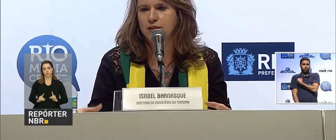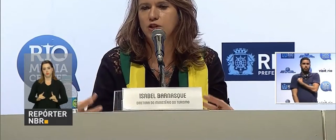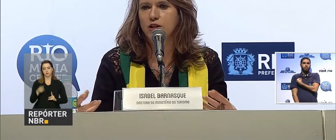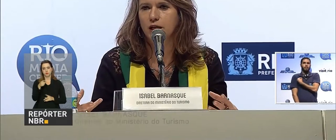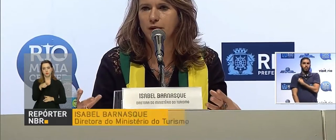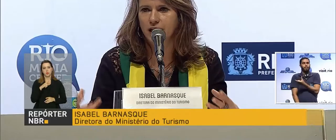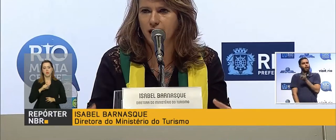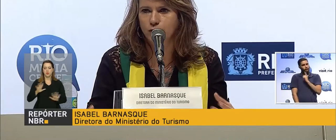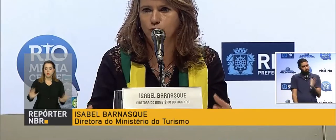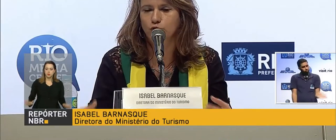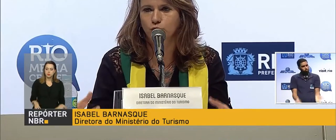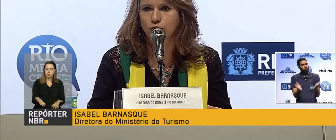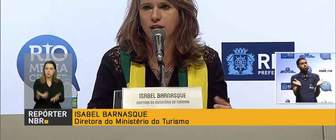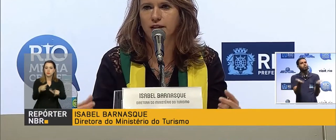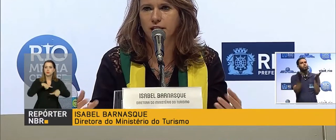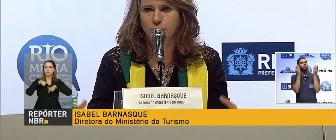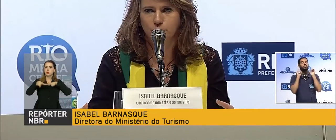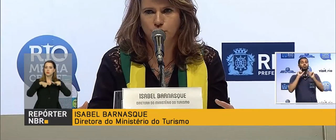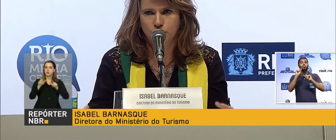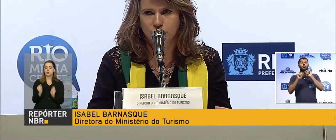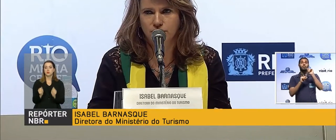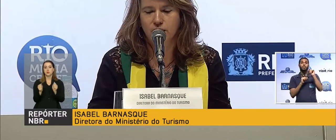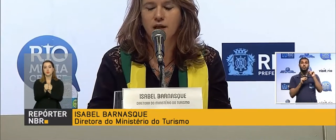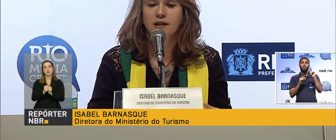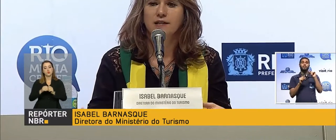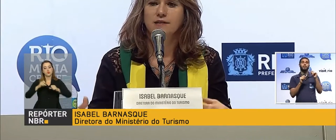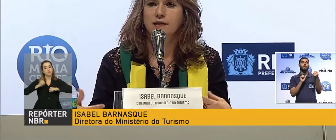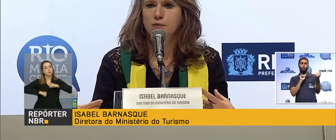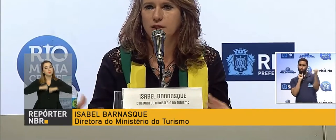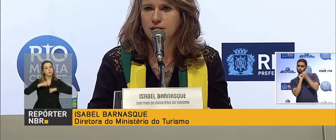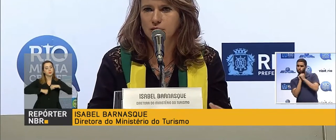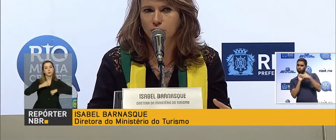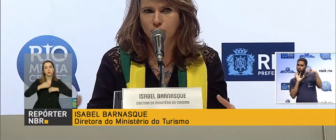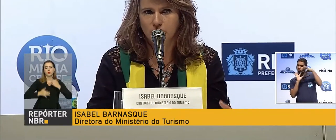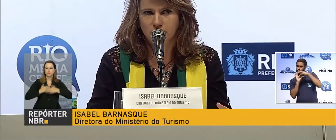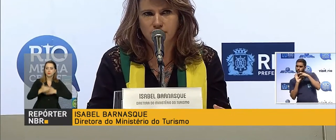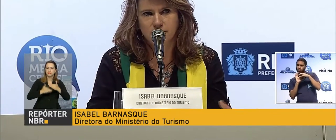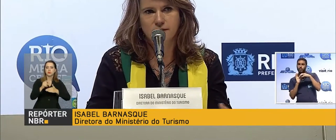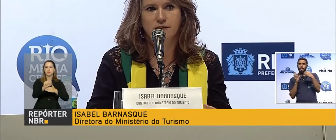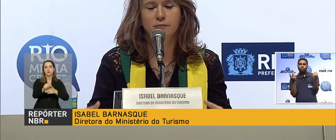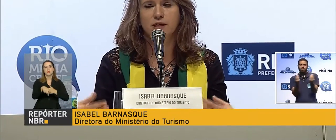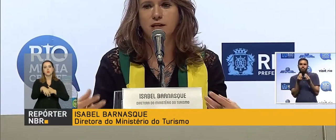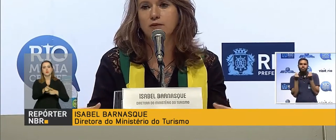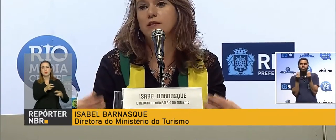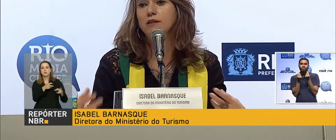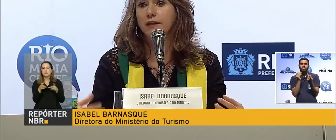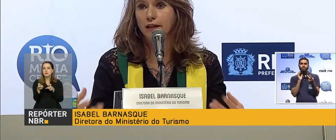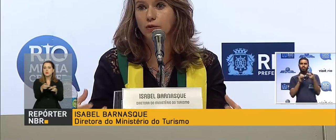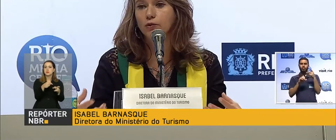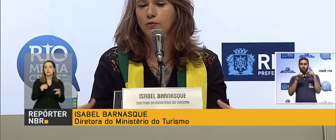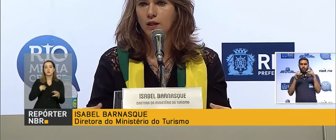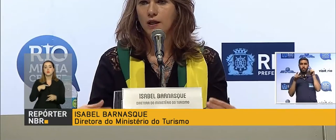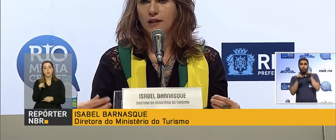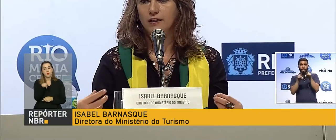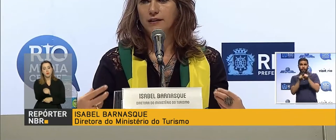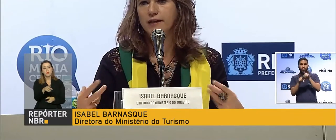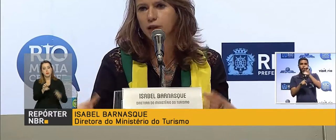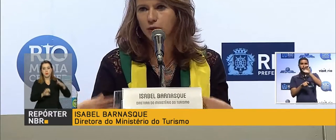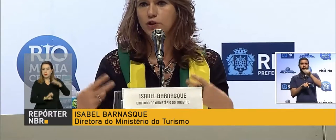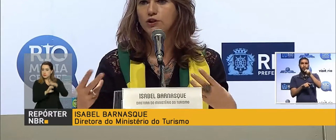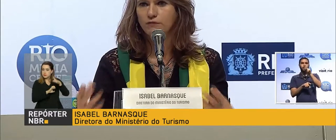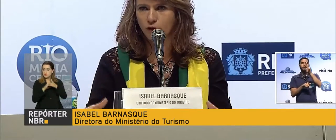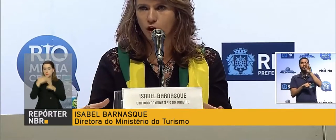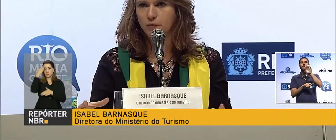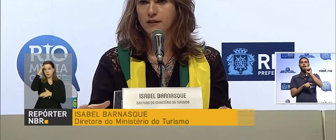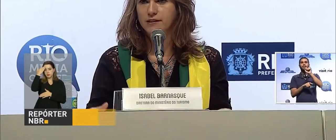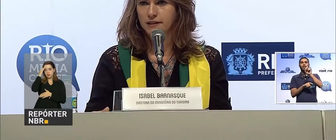incentivo para que seja trabalhado junto à cadeia produtiva, que essa sensibilização aconteça, que esses empresários entendam